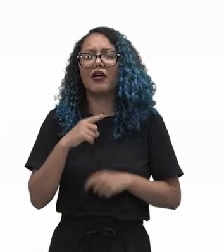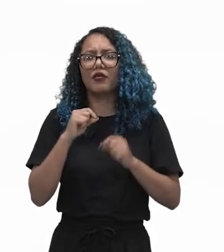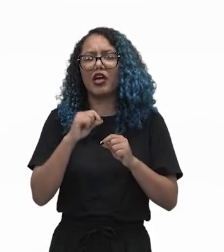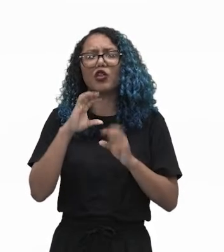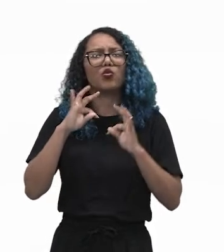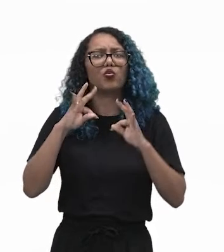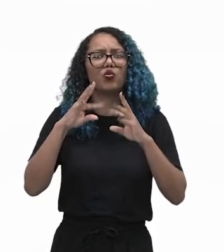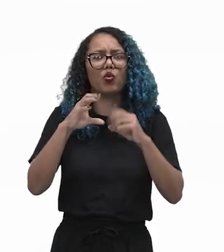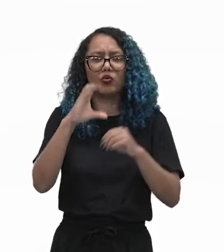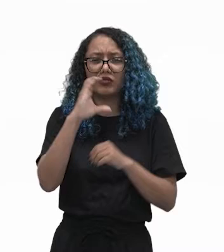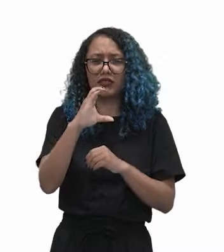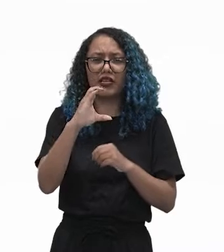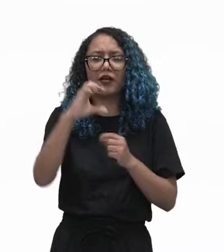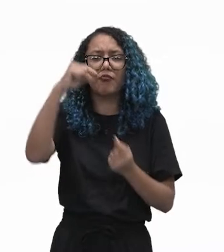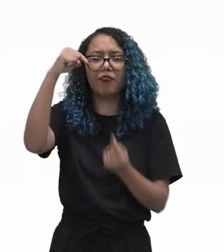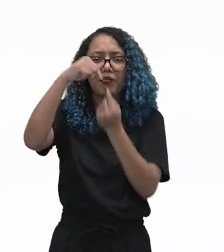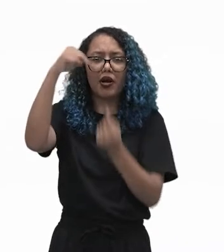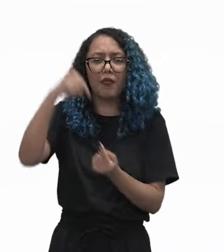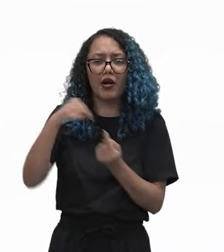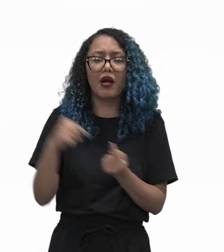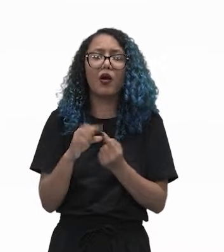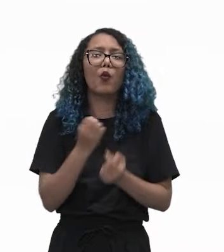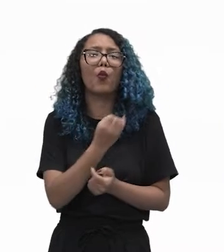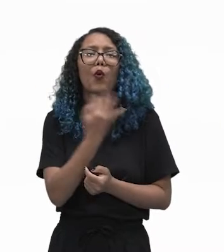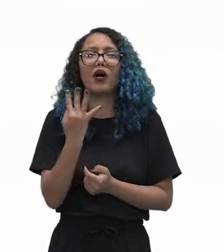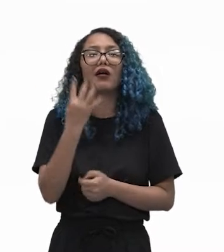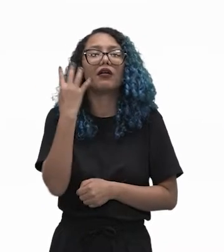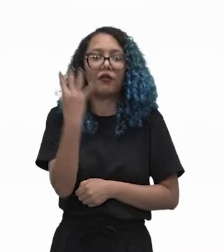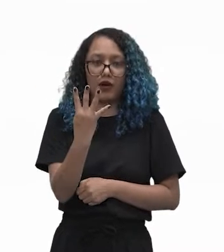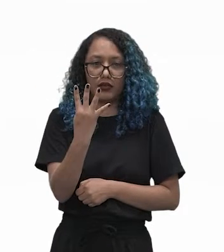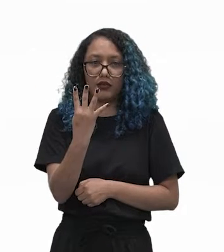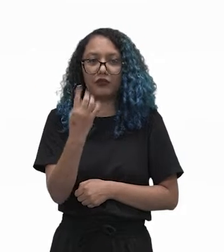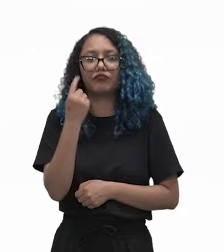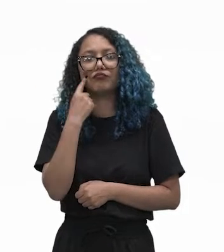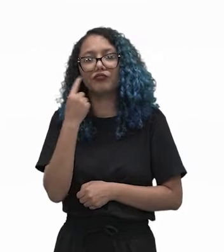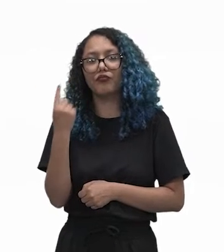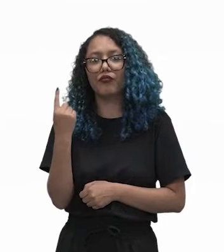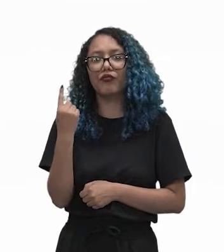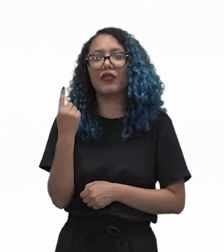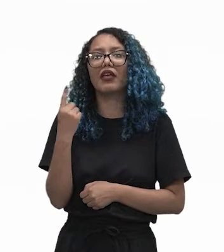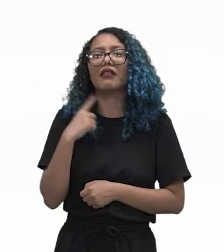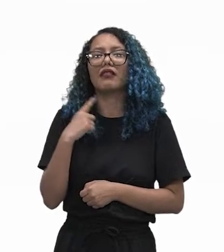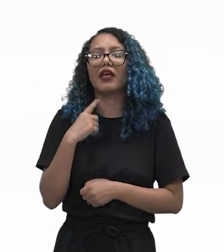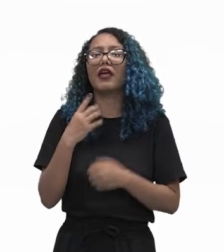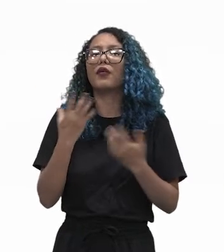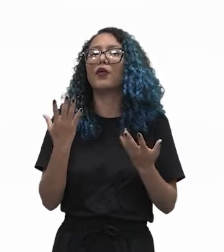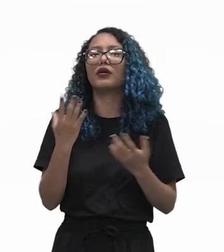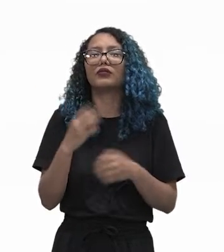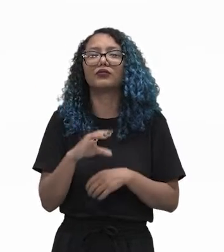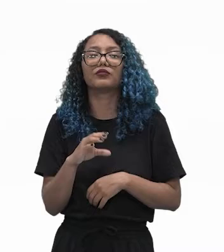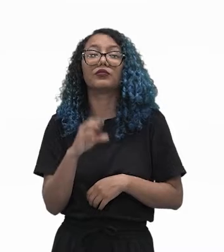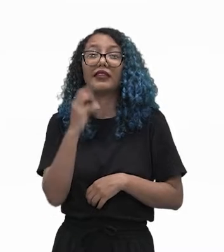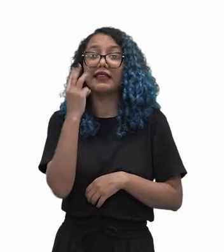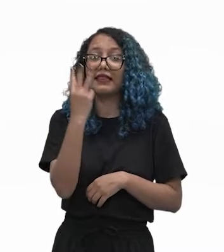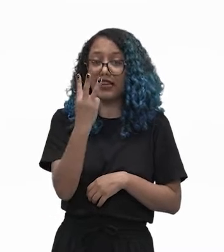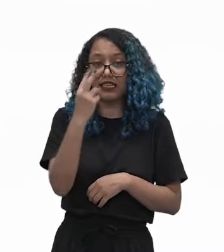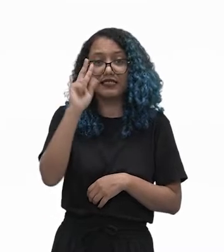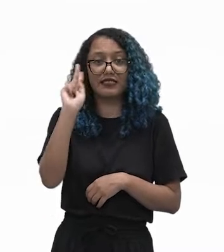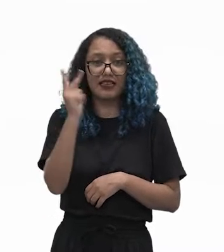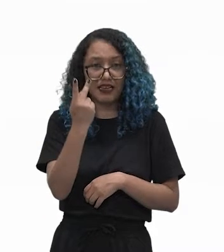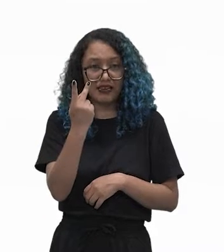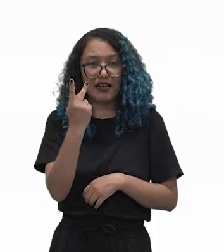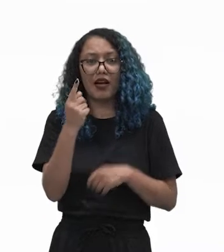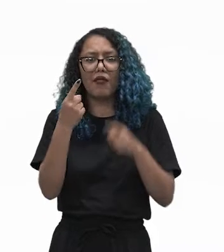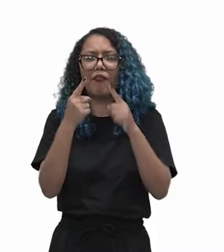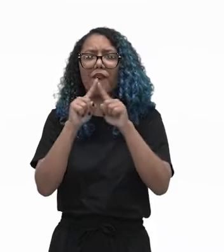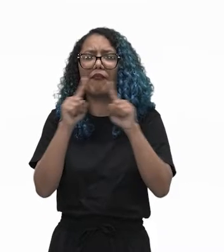carbonos fazem 4 ligações, certo? Esse carbono aqui, ele está com 3 hidrogênios. Essa é a fórmula estrutural plana. Mas na fórmula